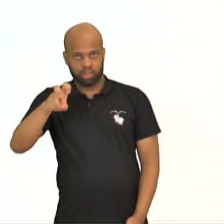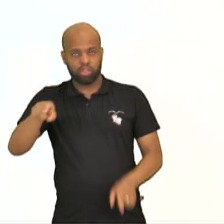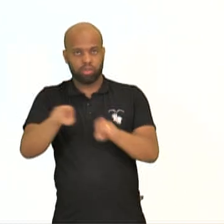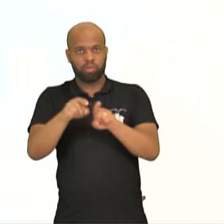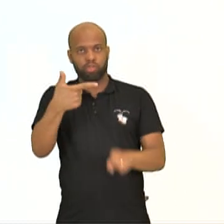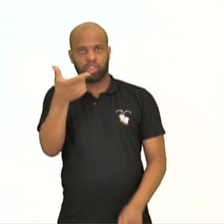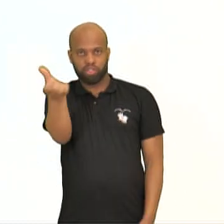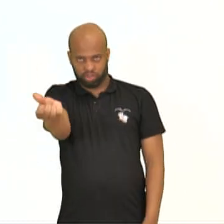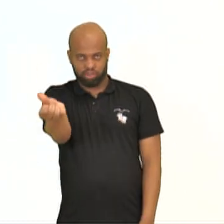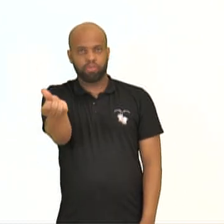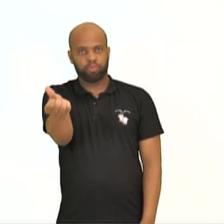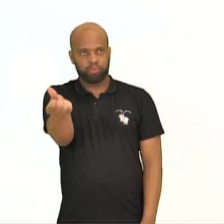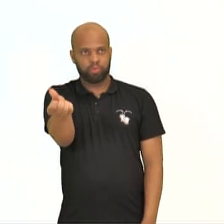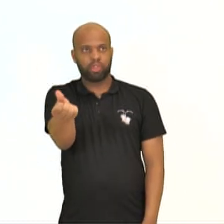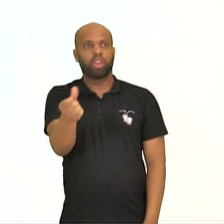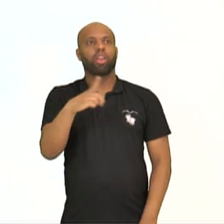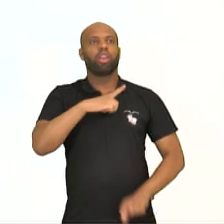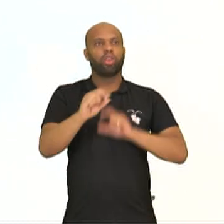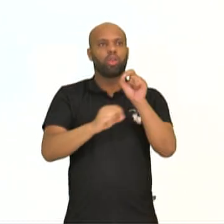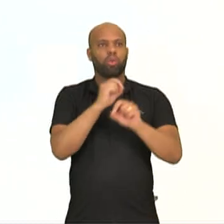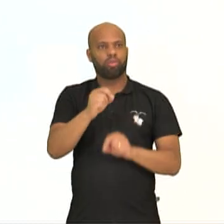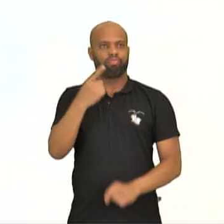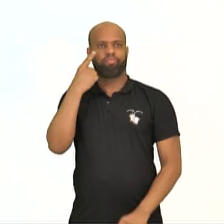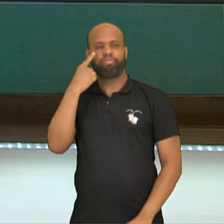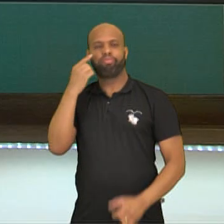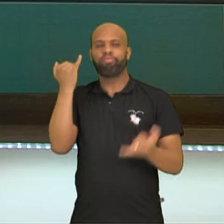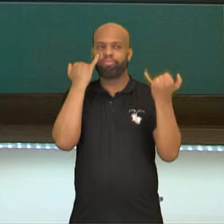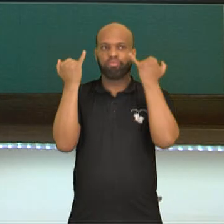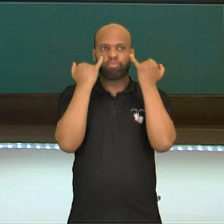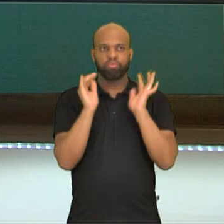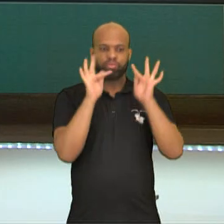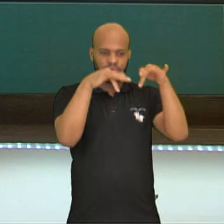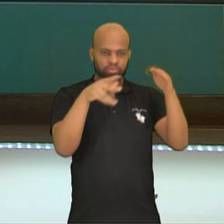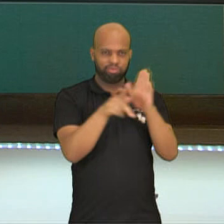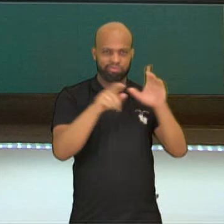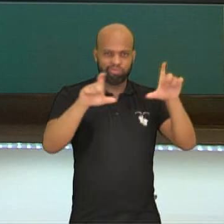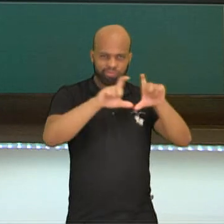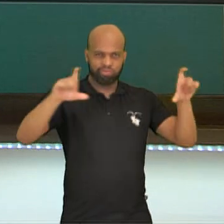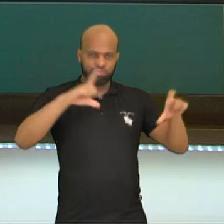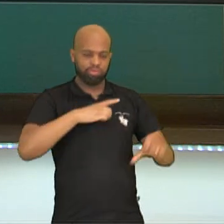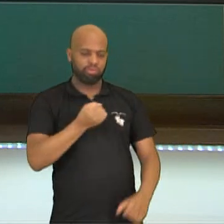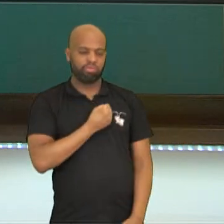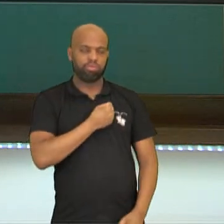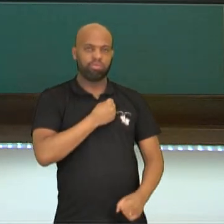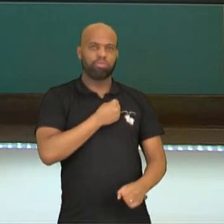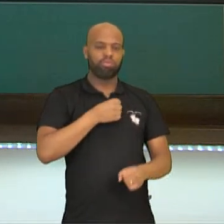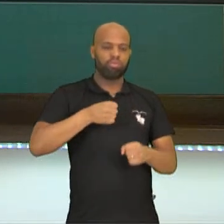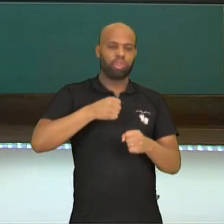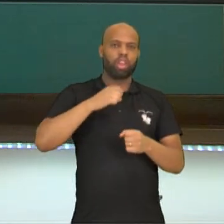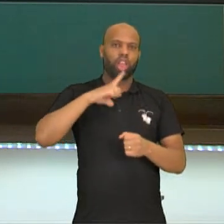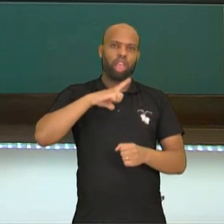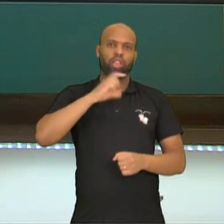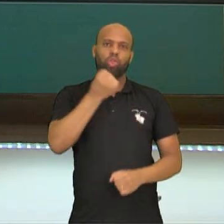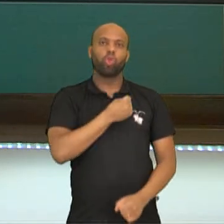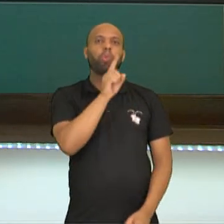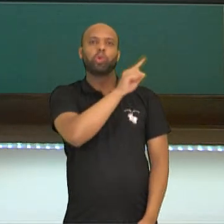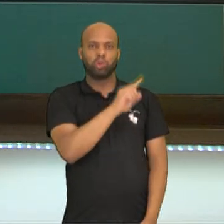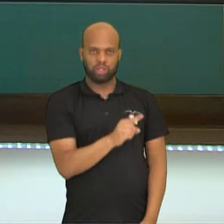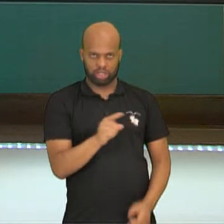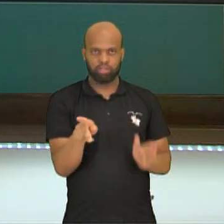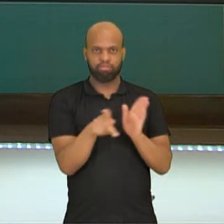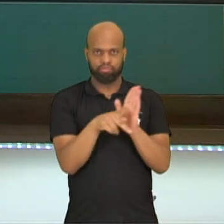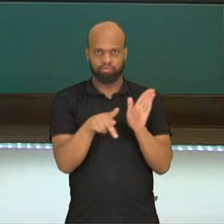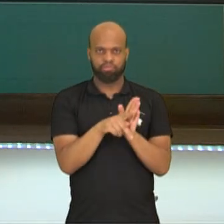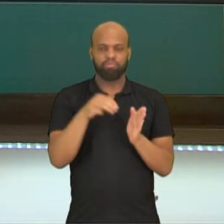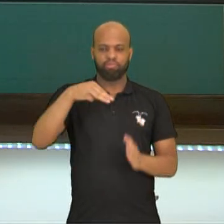25 e 26 e ele deu lá para a gente, no finalzinho do enunciado, o número atômico do magnésio. Desse modo, a gente vai